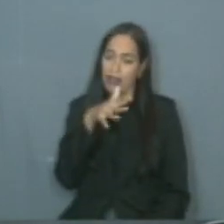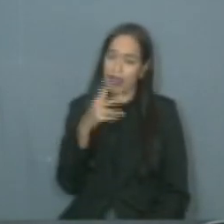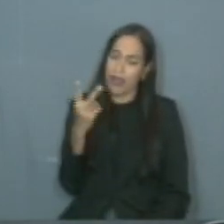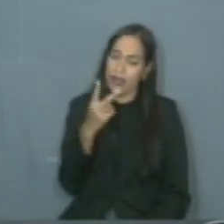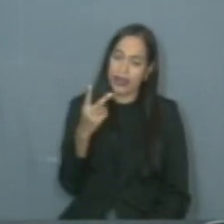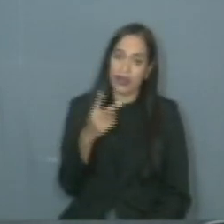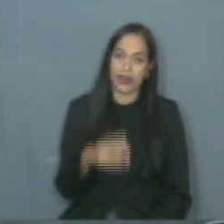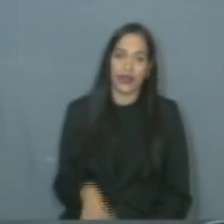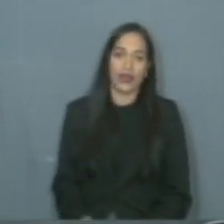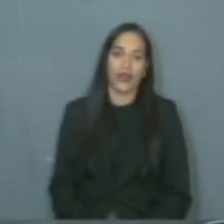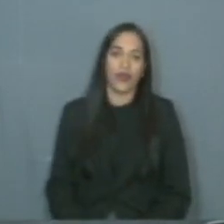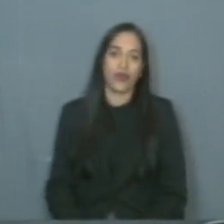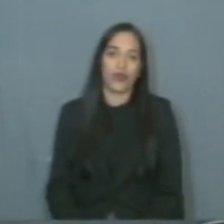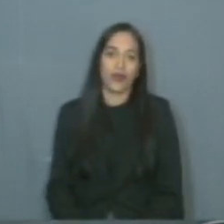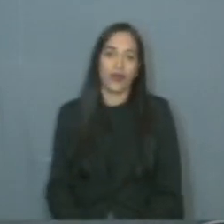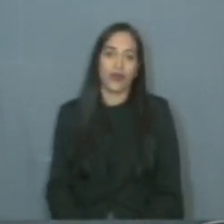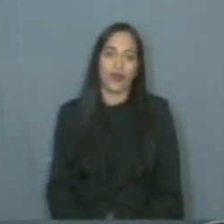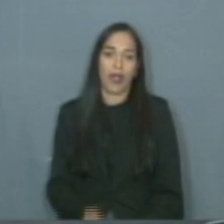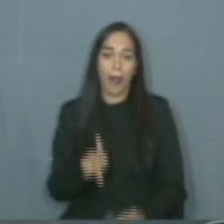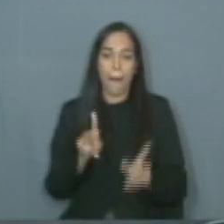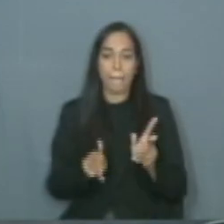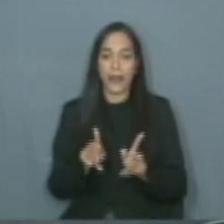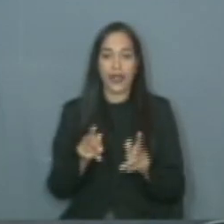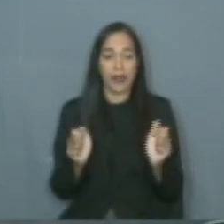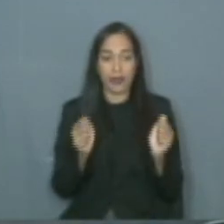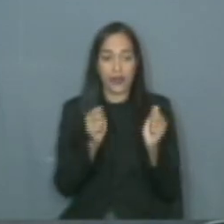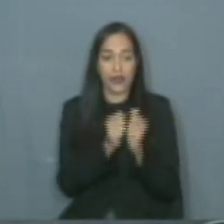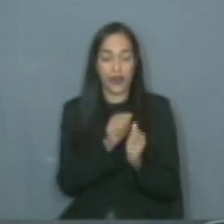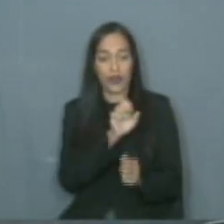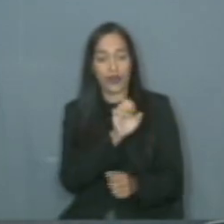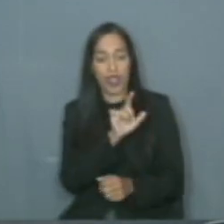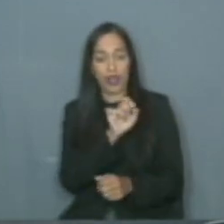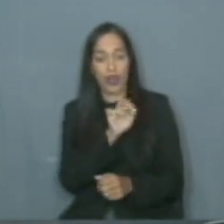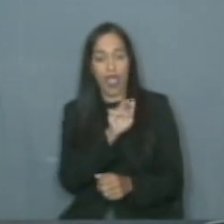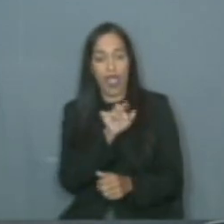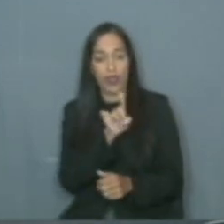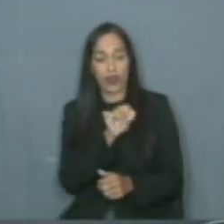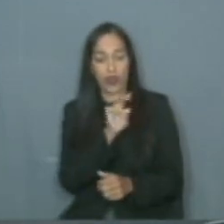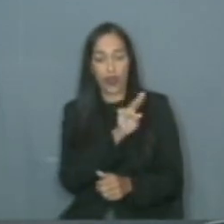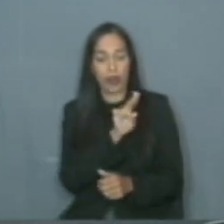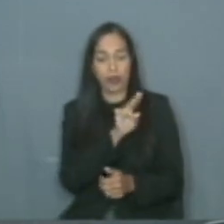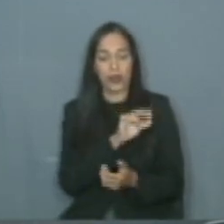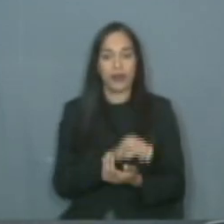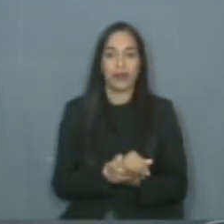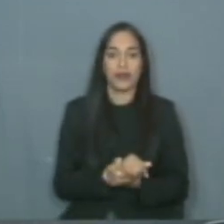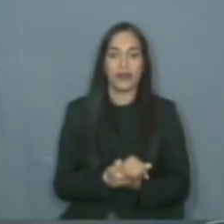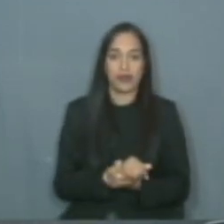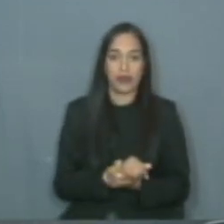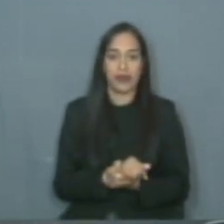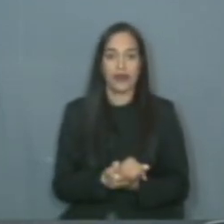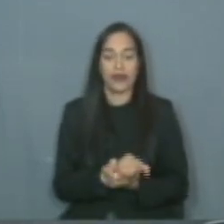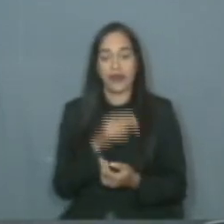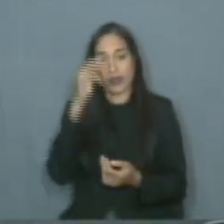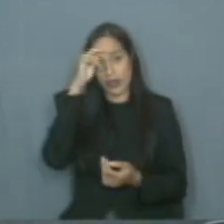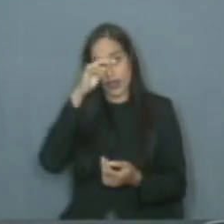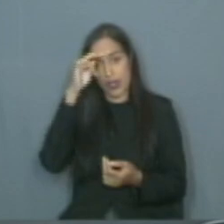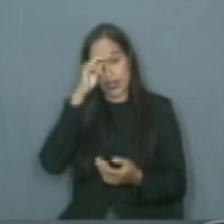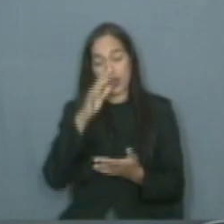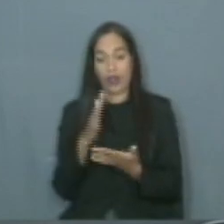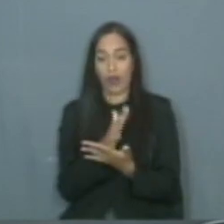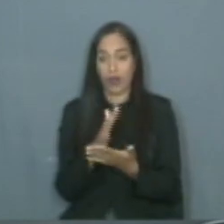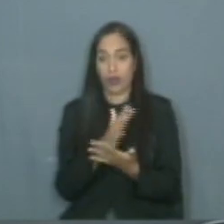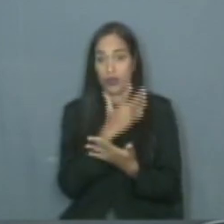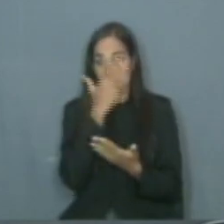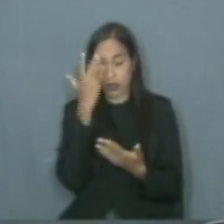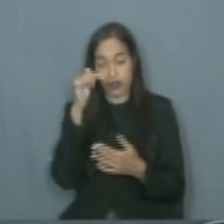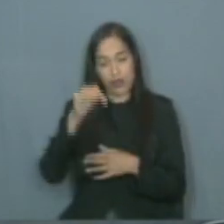né, vocês são primos por parte de Eduardo. Mas veja, o próprio fato, vereador Zé Neto, de algumas pessoas